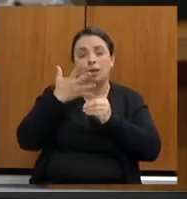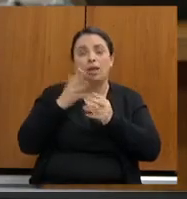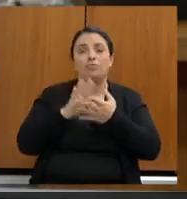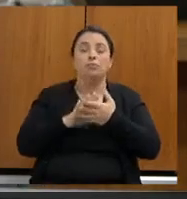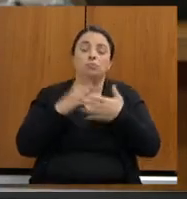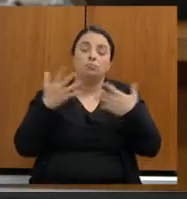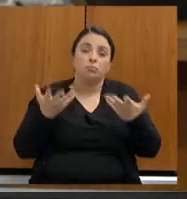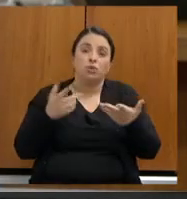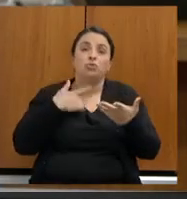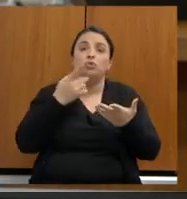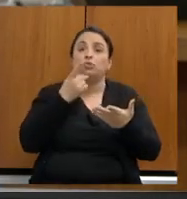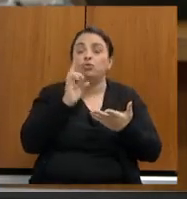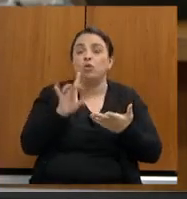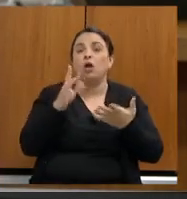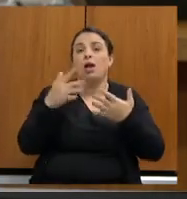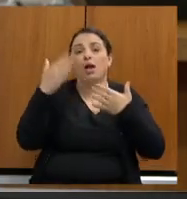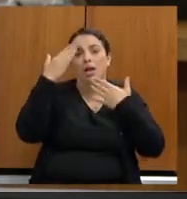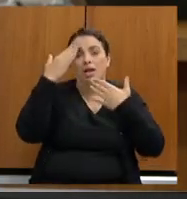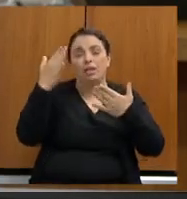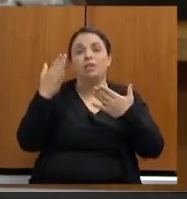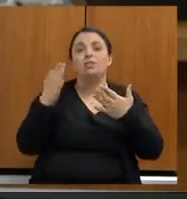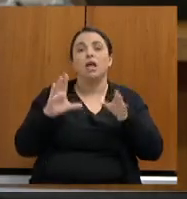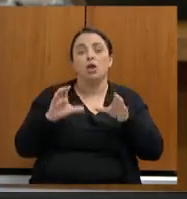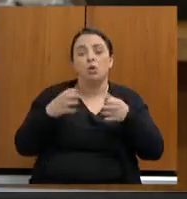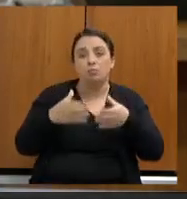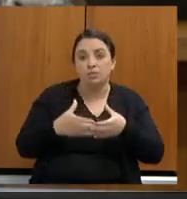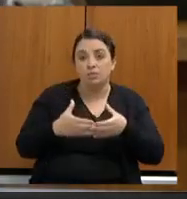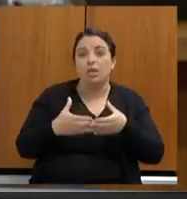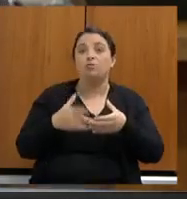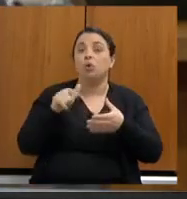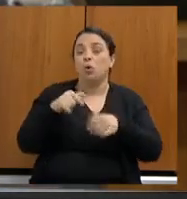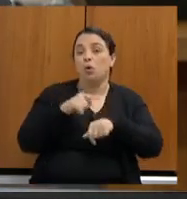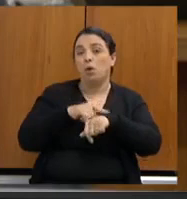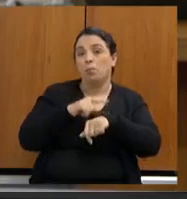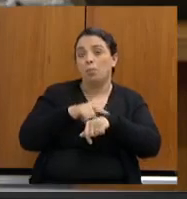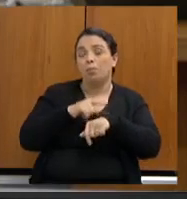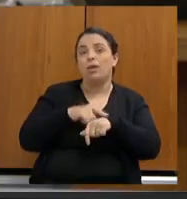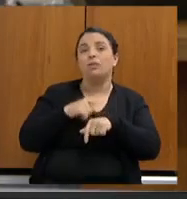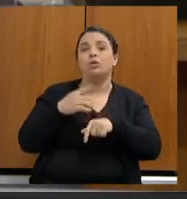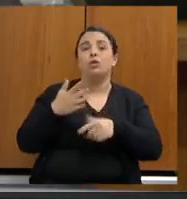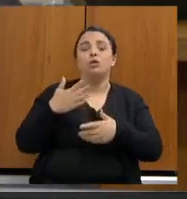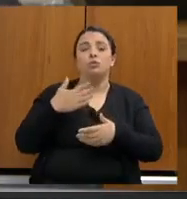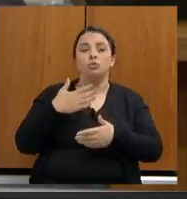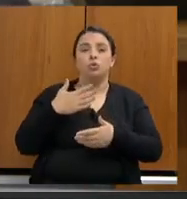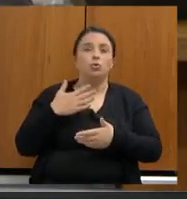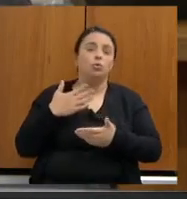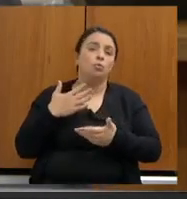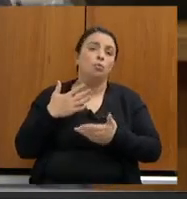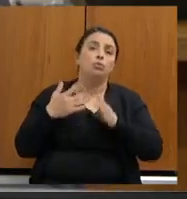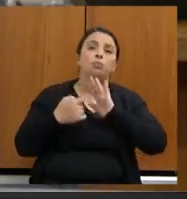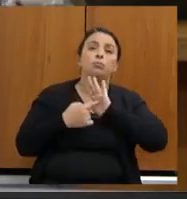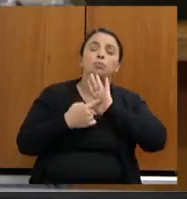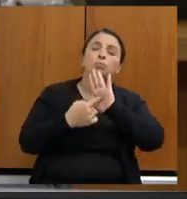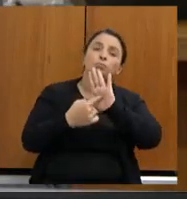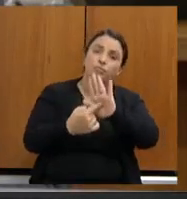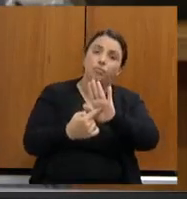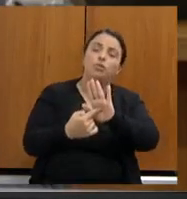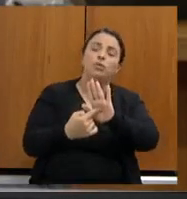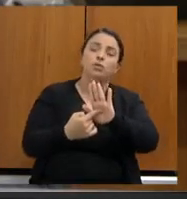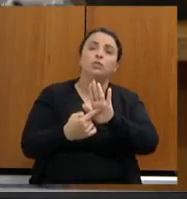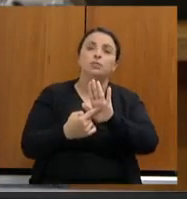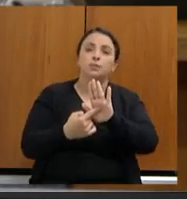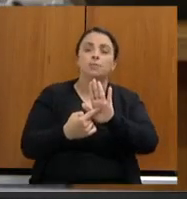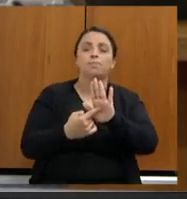outra coisa senão agradecer a própria comissão a oportunidade de apresentar este